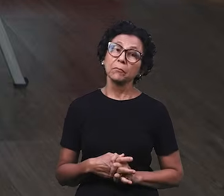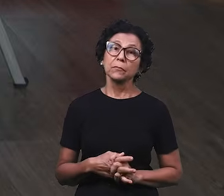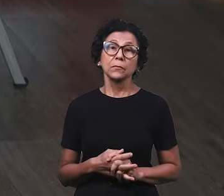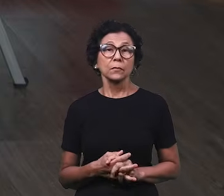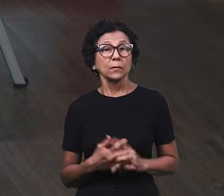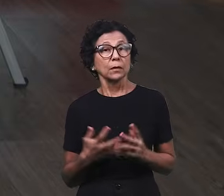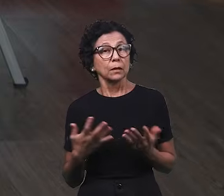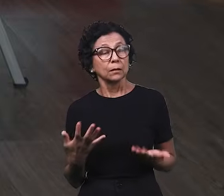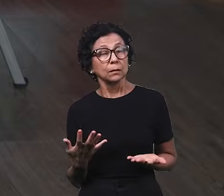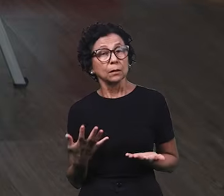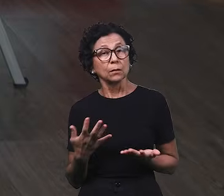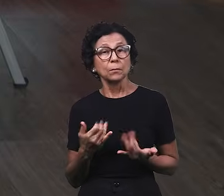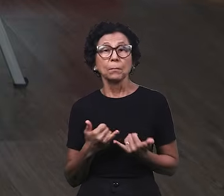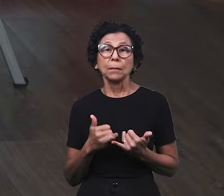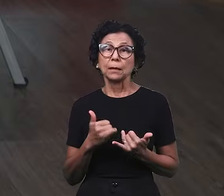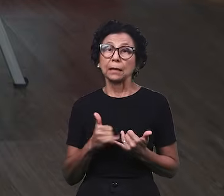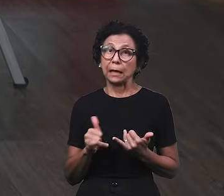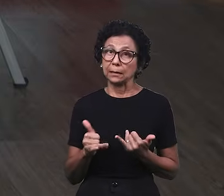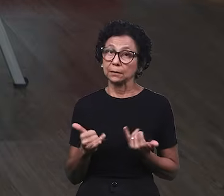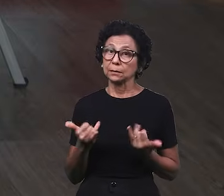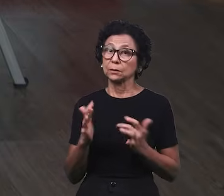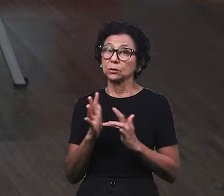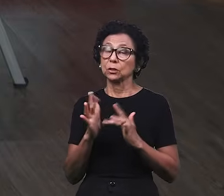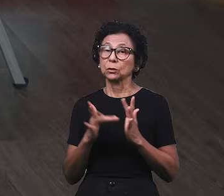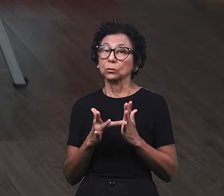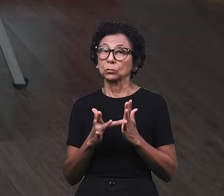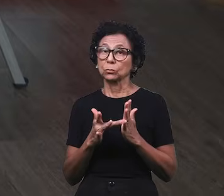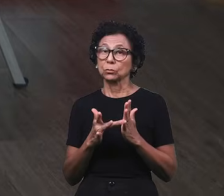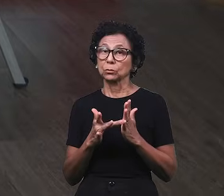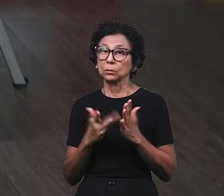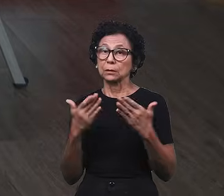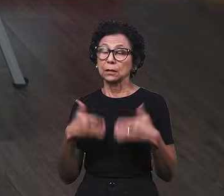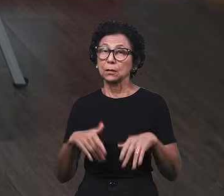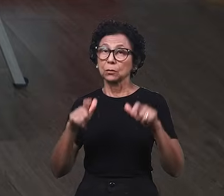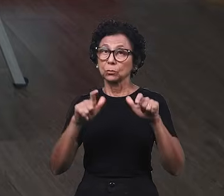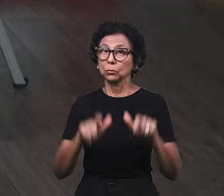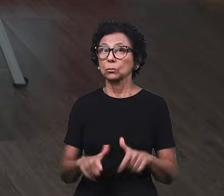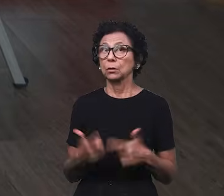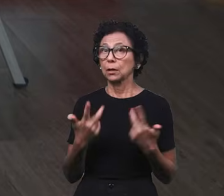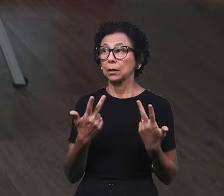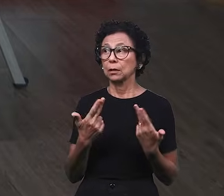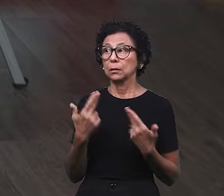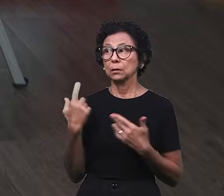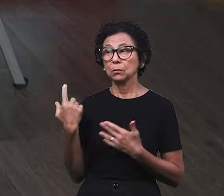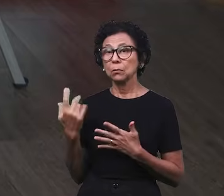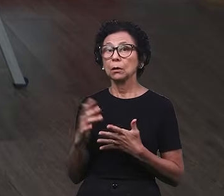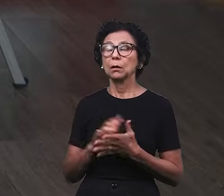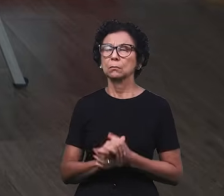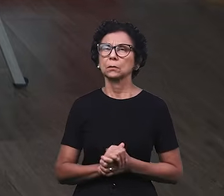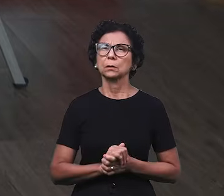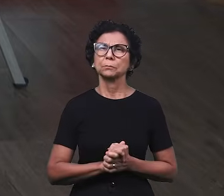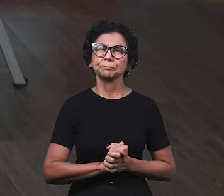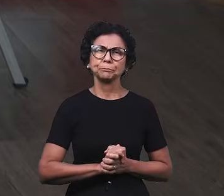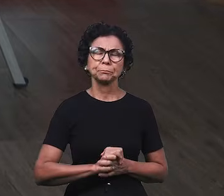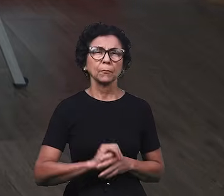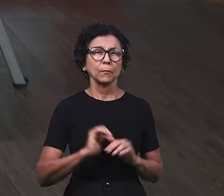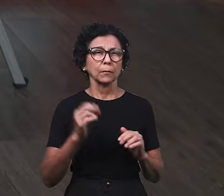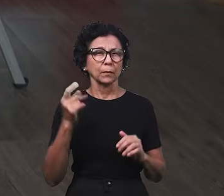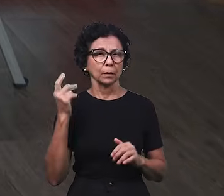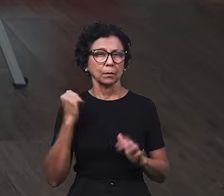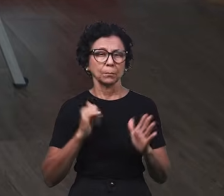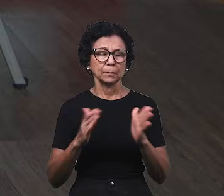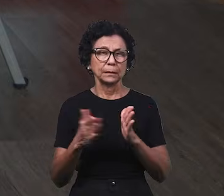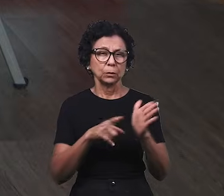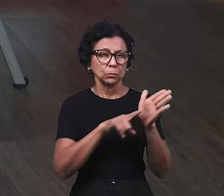um lugar semelhante a esse. Então, eles procuraram lugar nas hospedagens, como